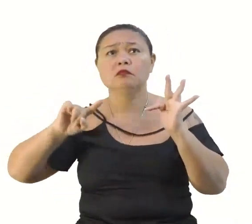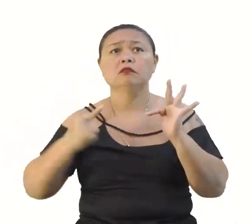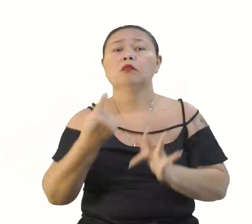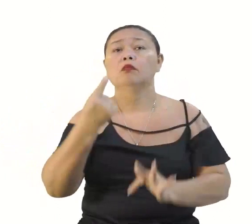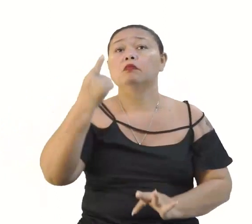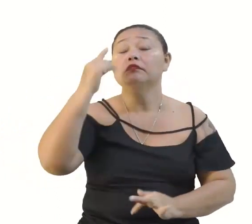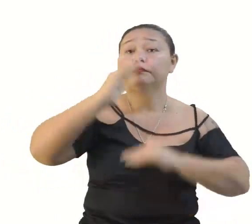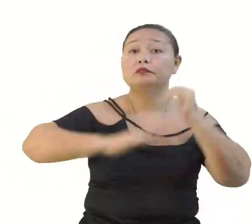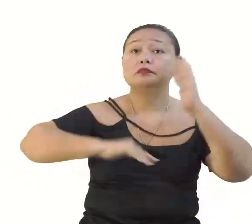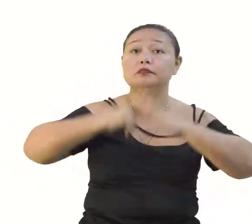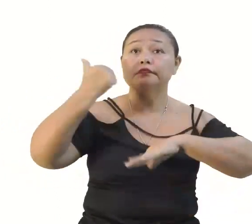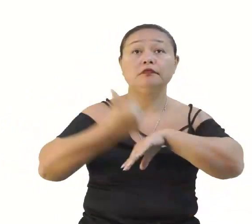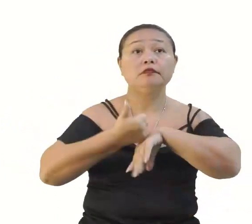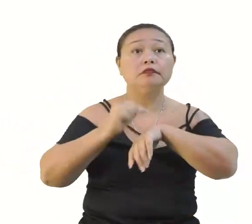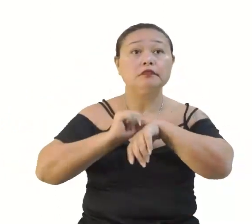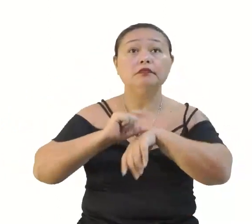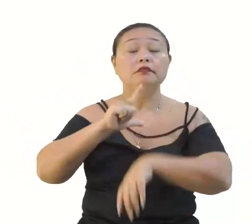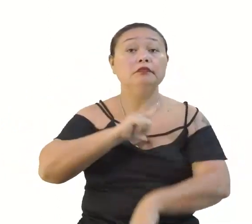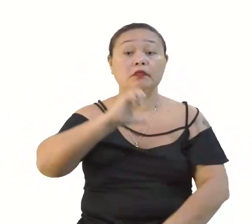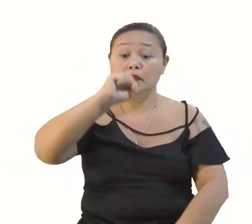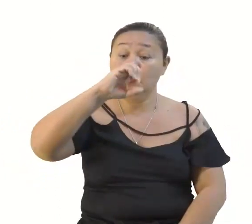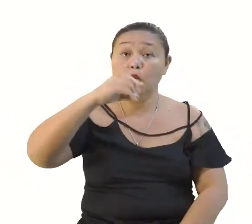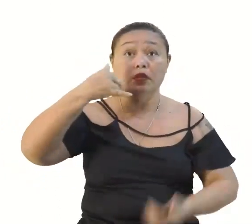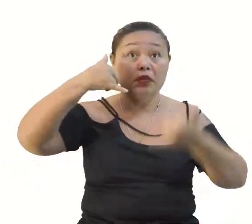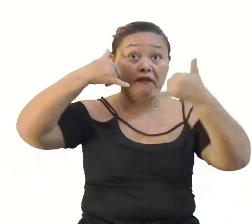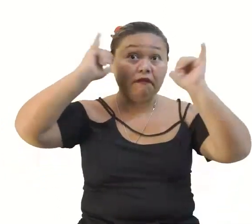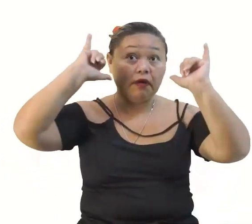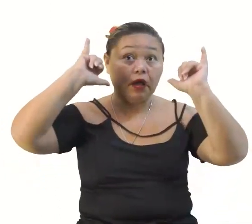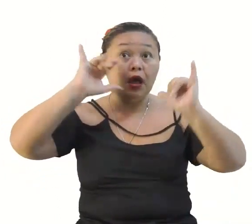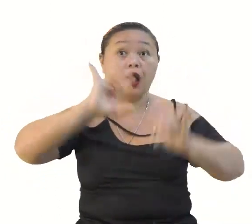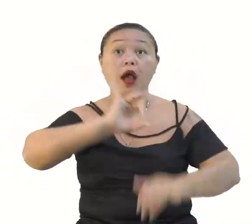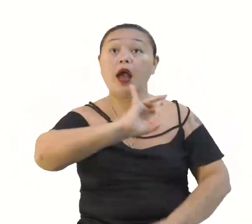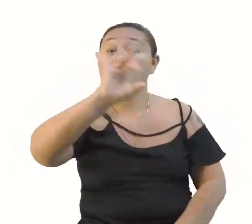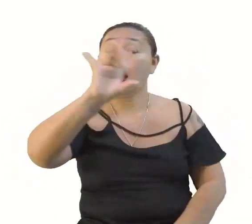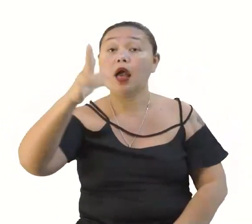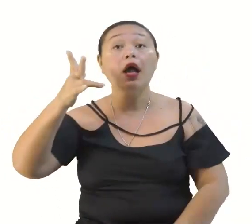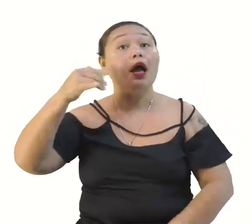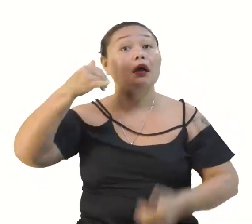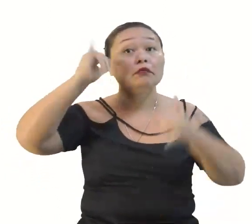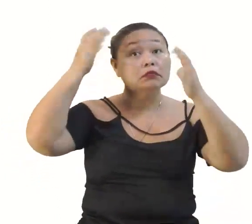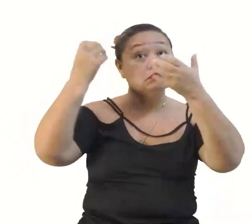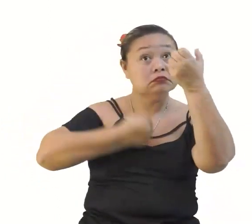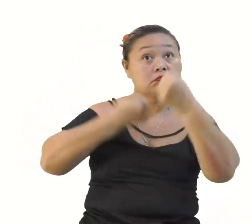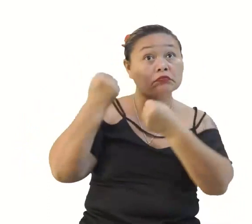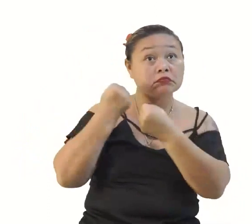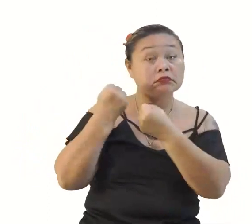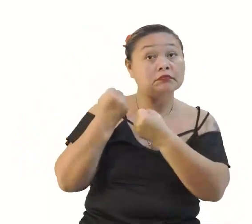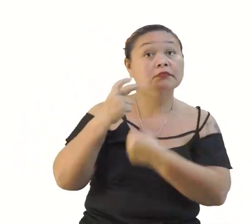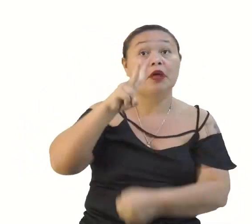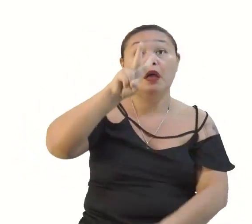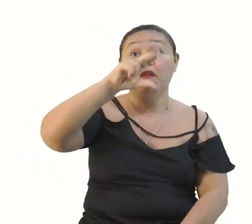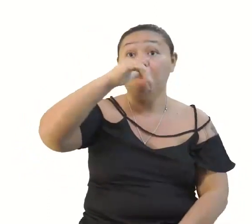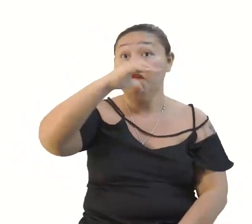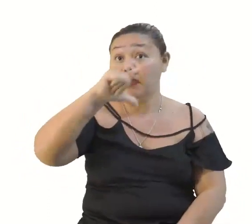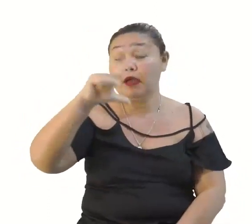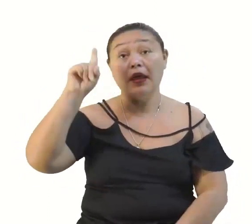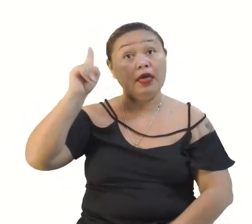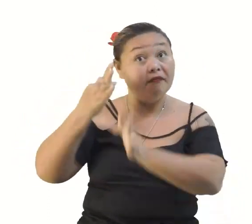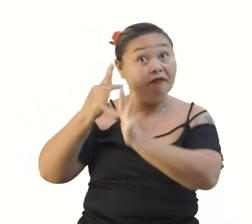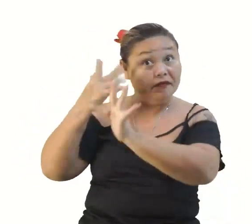produtor possui 80 vacas. Cada vaca produz em média... 80 vacas, é fazendeiro